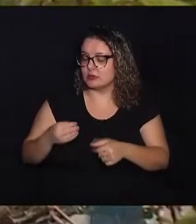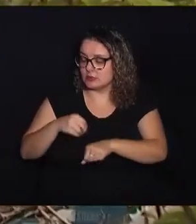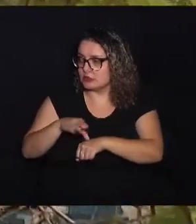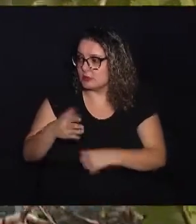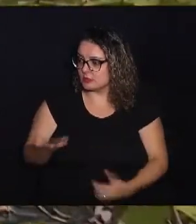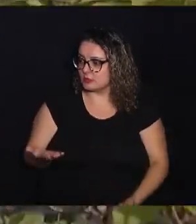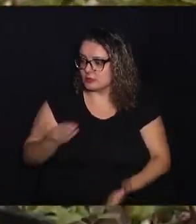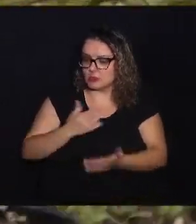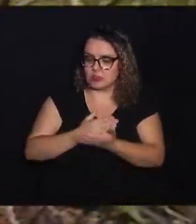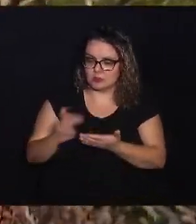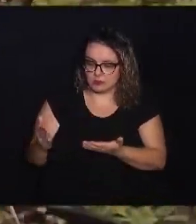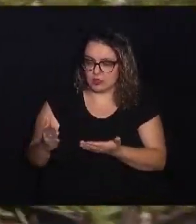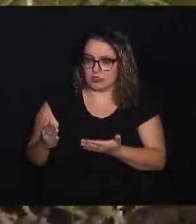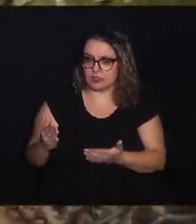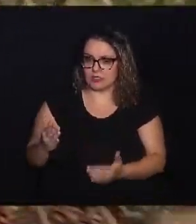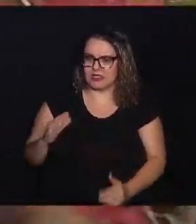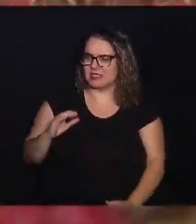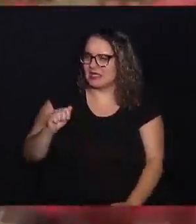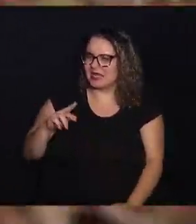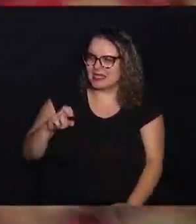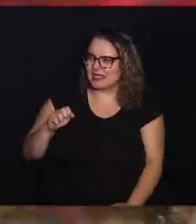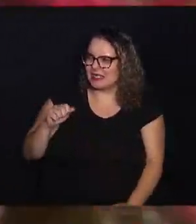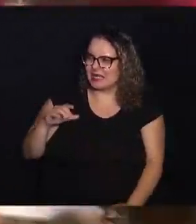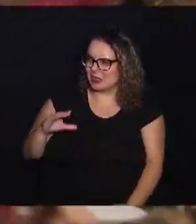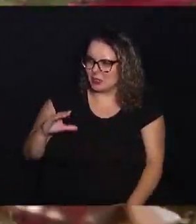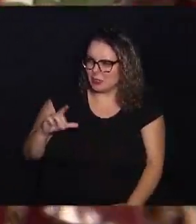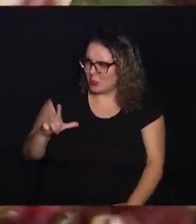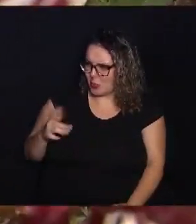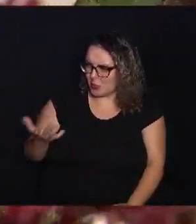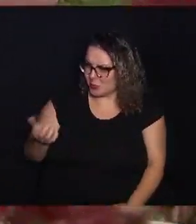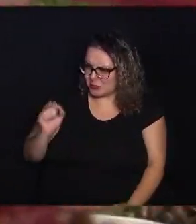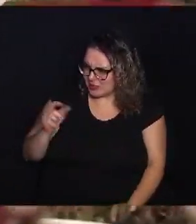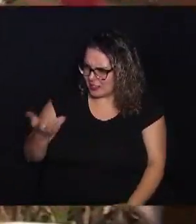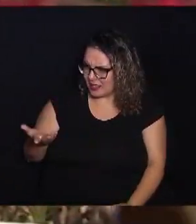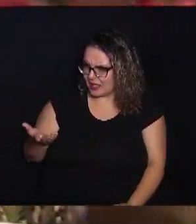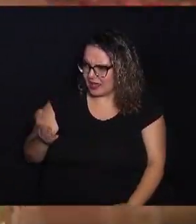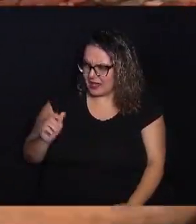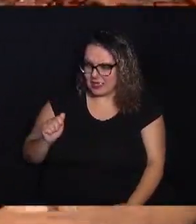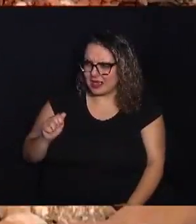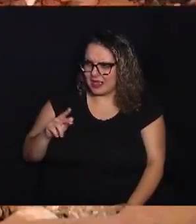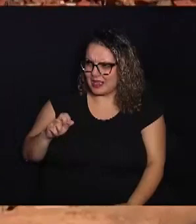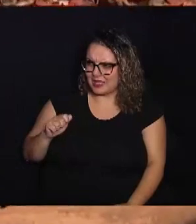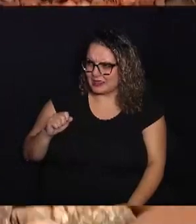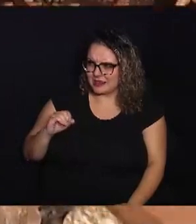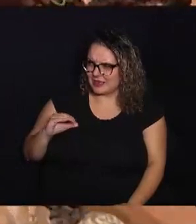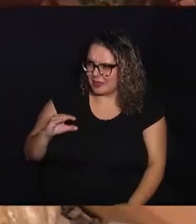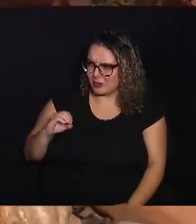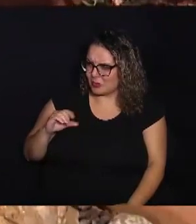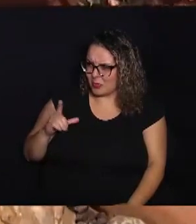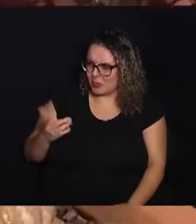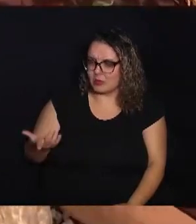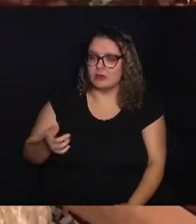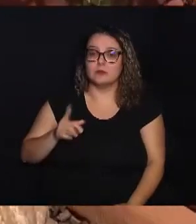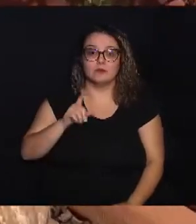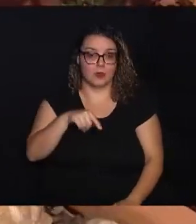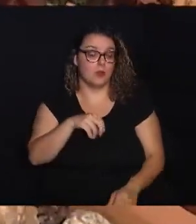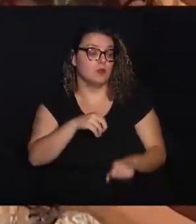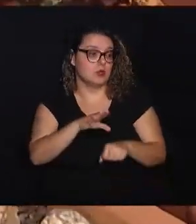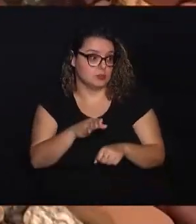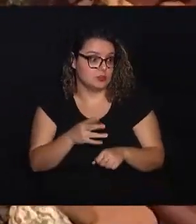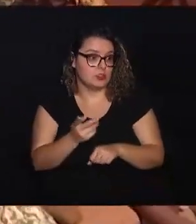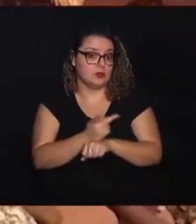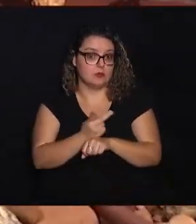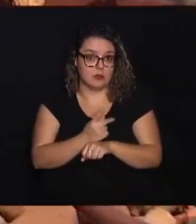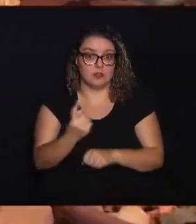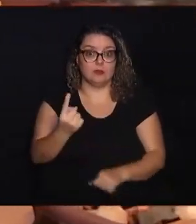para começar em Caracol. O que é isso? Caracol funciona assim, né? E isso é uma indicação e muitas pessoas até procuram